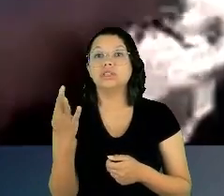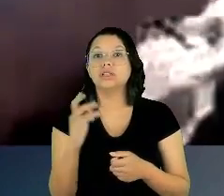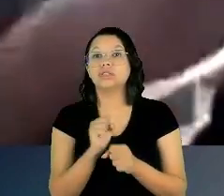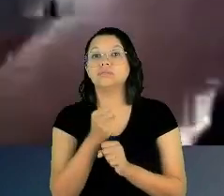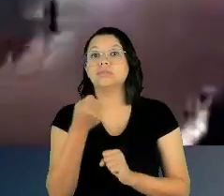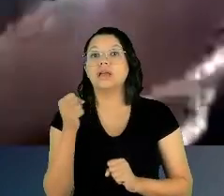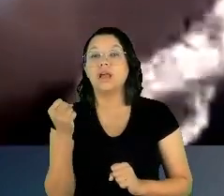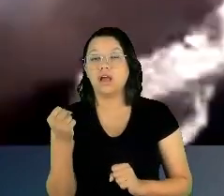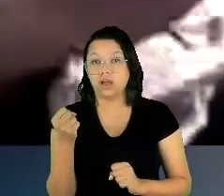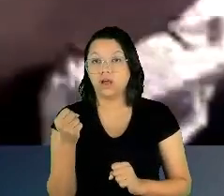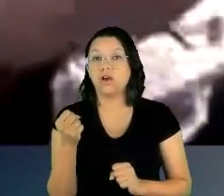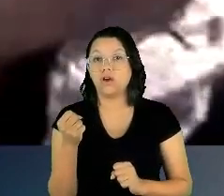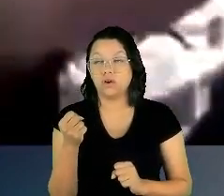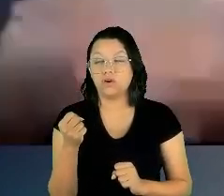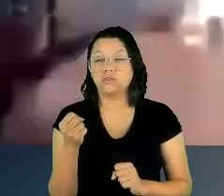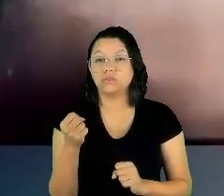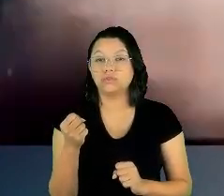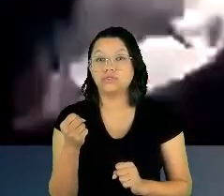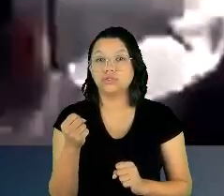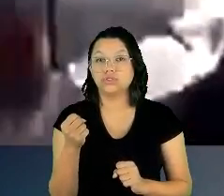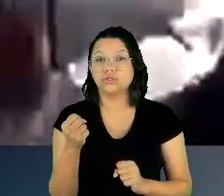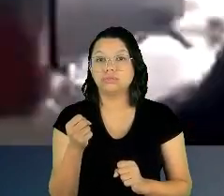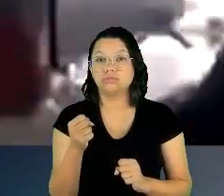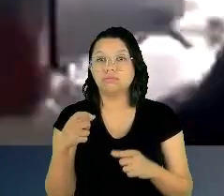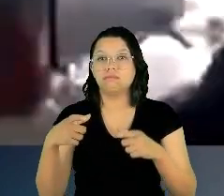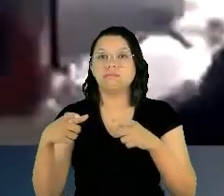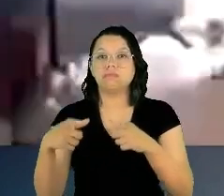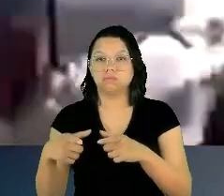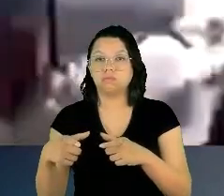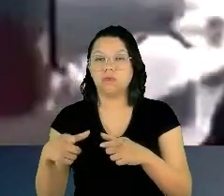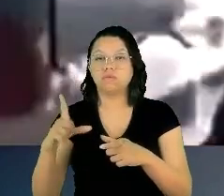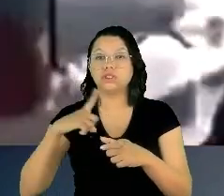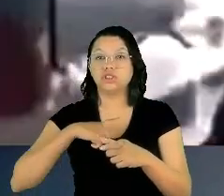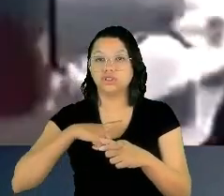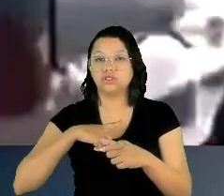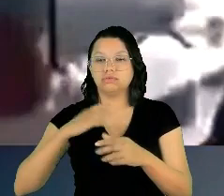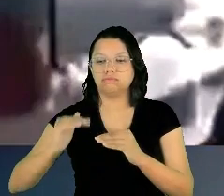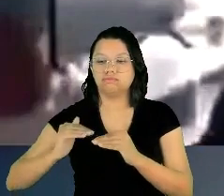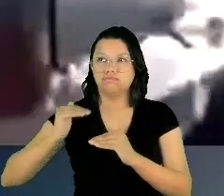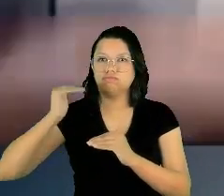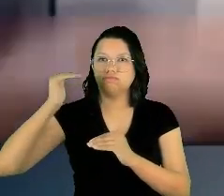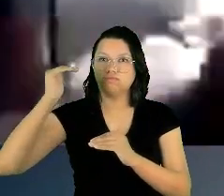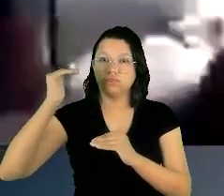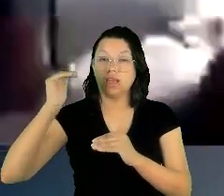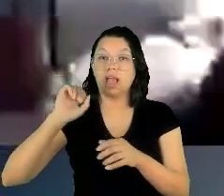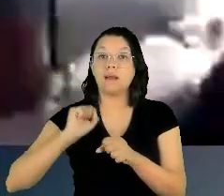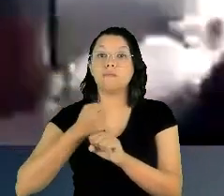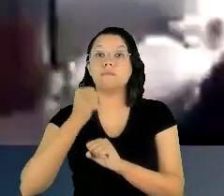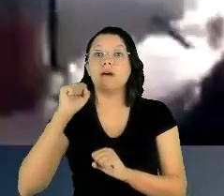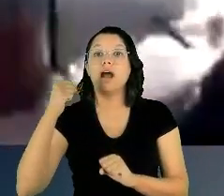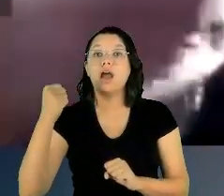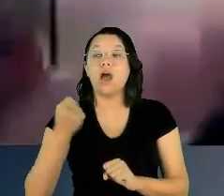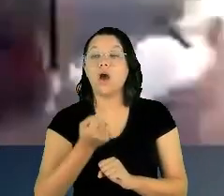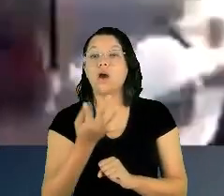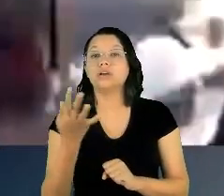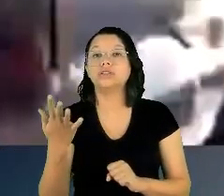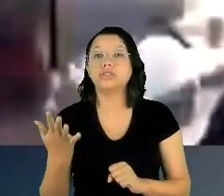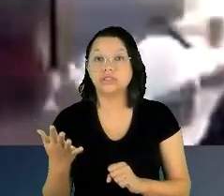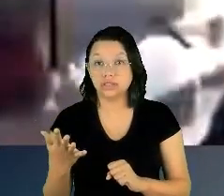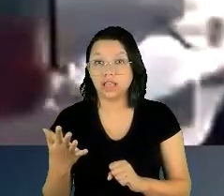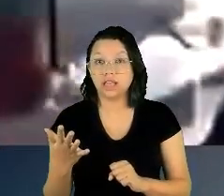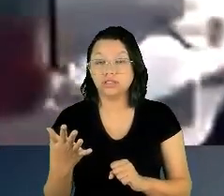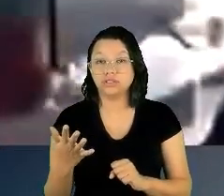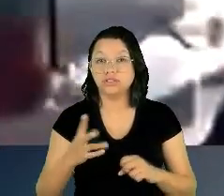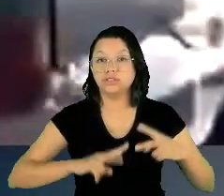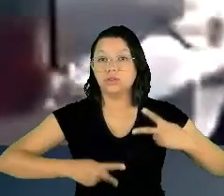era o número de subordinados que eles coordenavam, ou seja, maior no status que este executivo tinha, maior era o nível de testosterona e menor era o